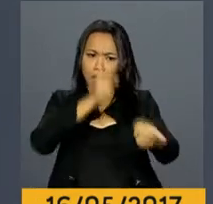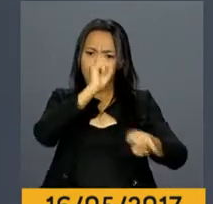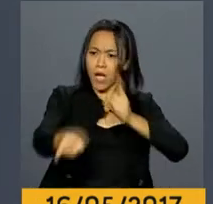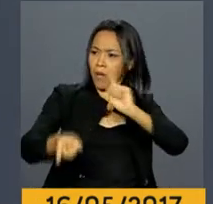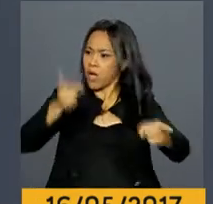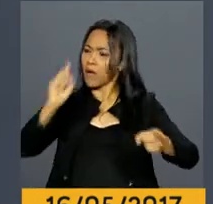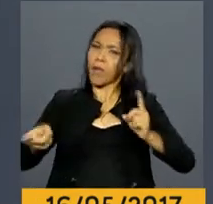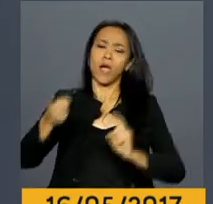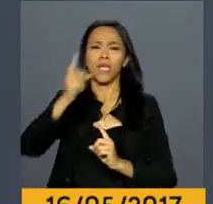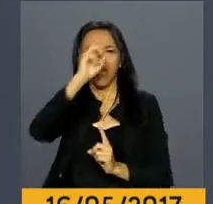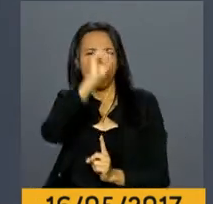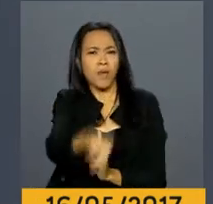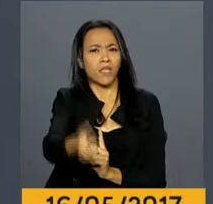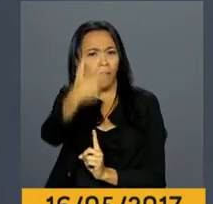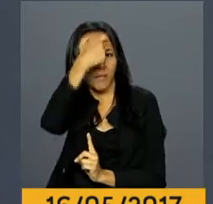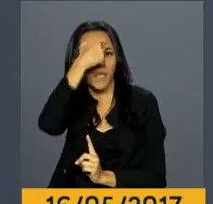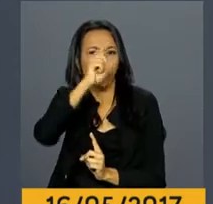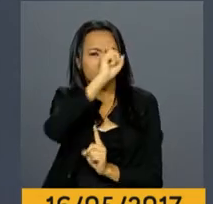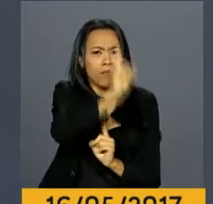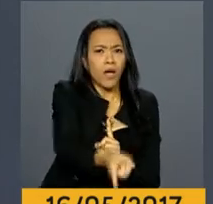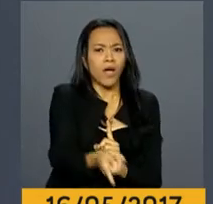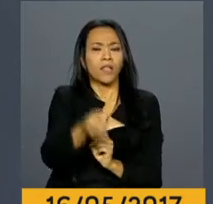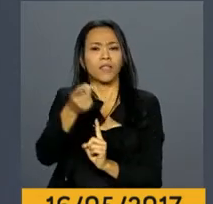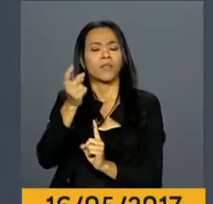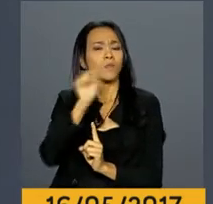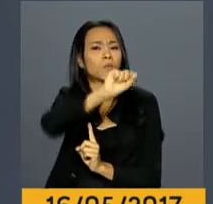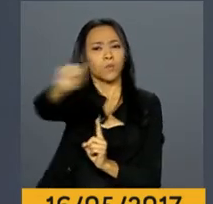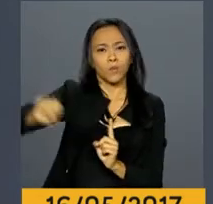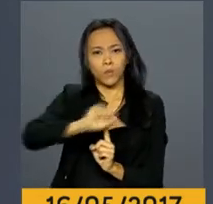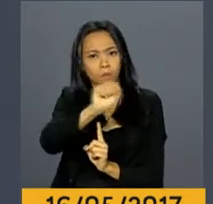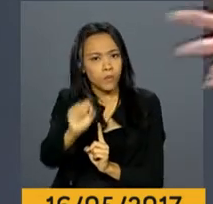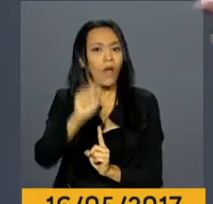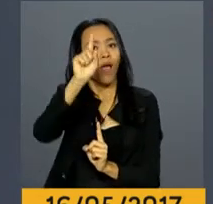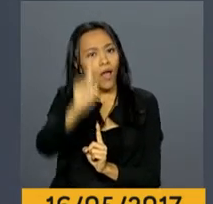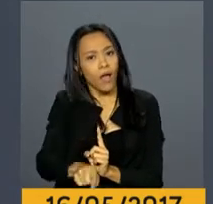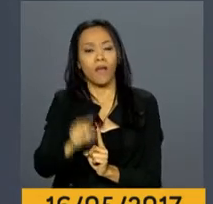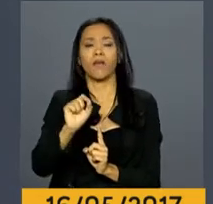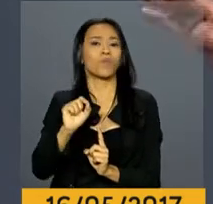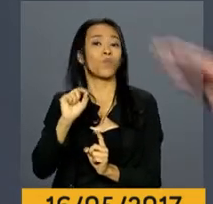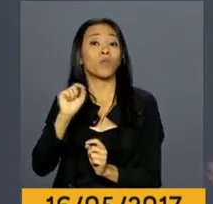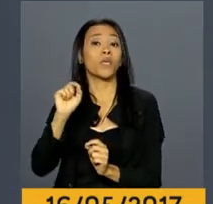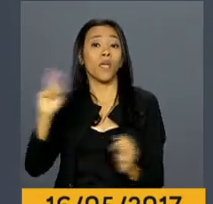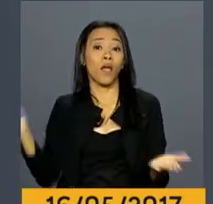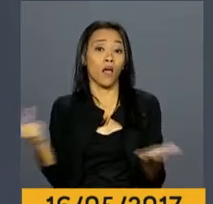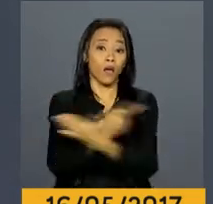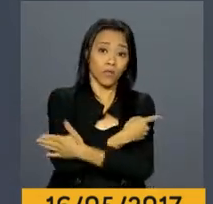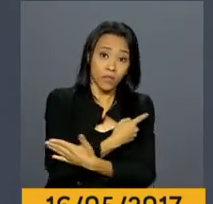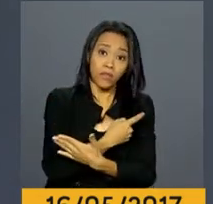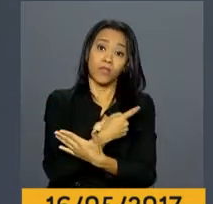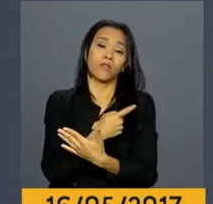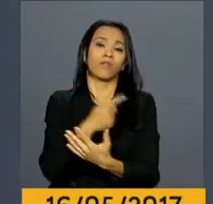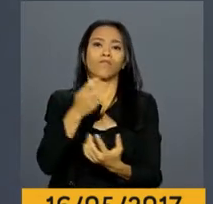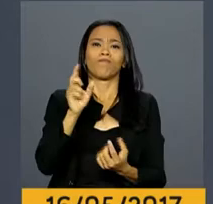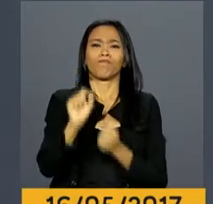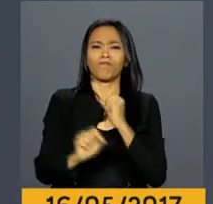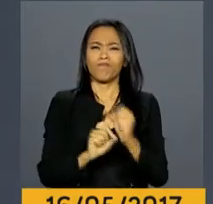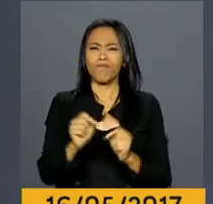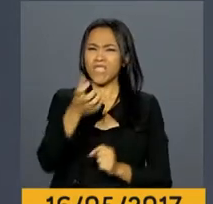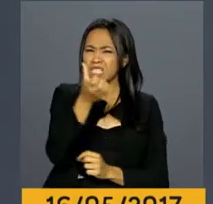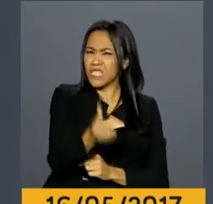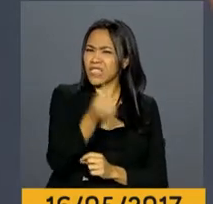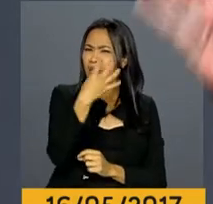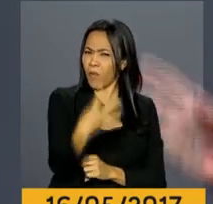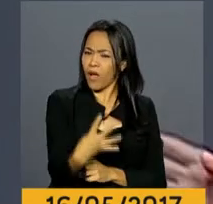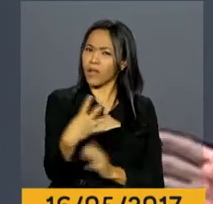espaço, a mente, o raciocínio, a alma de todos os brasileiros, redundou numa centralização absoluta de